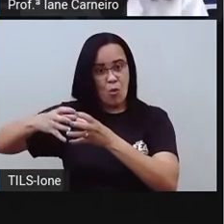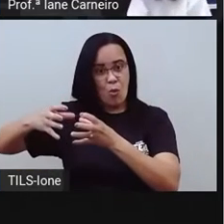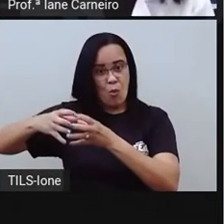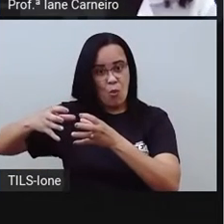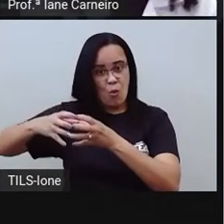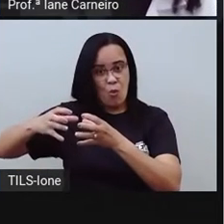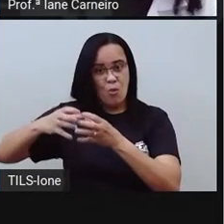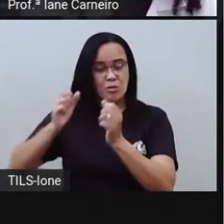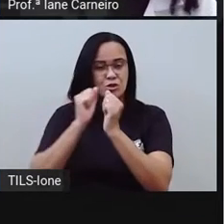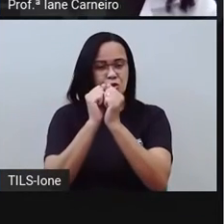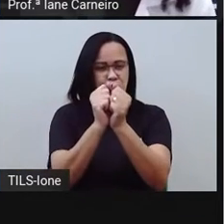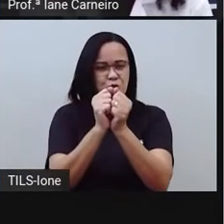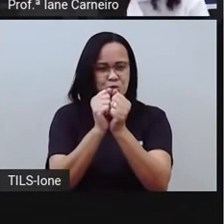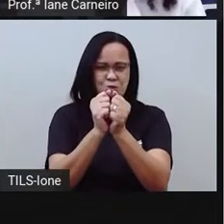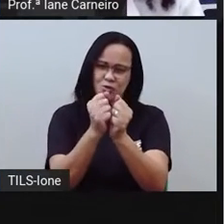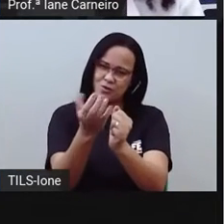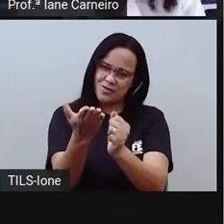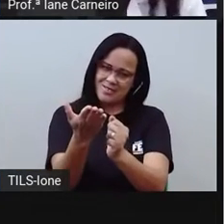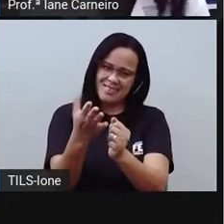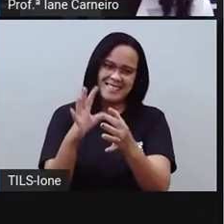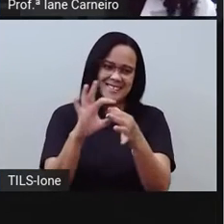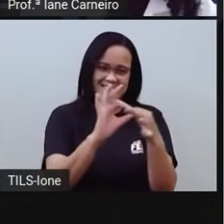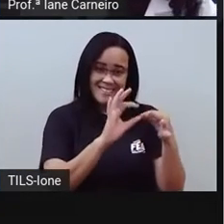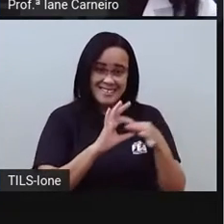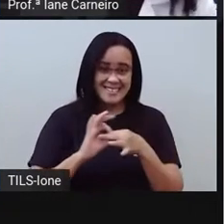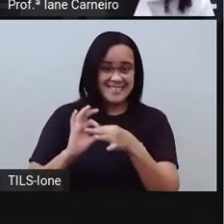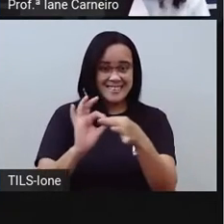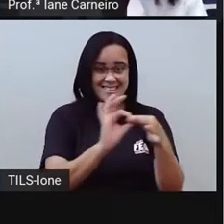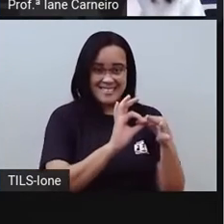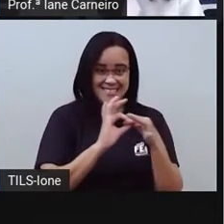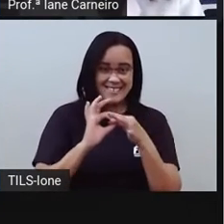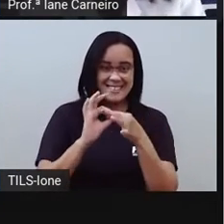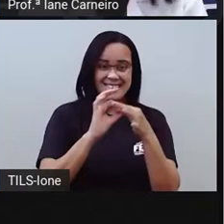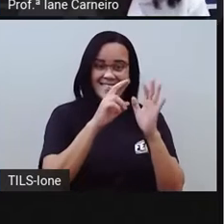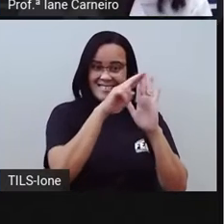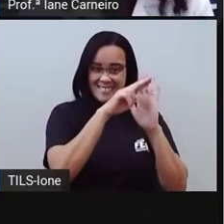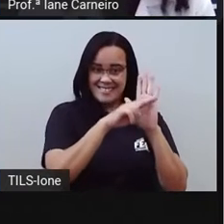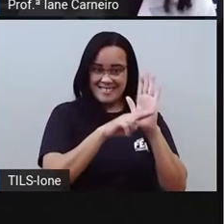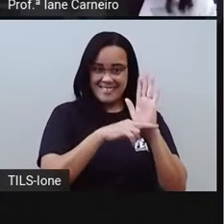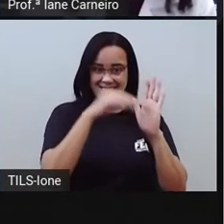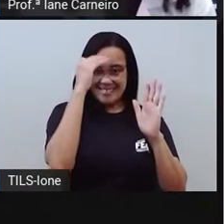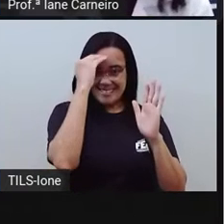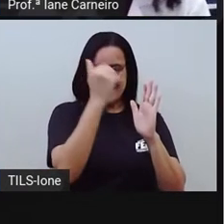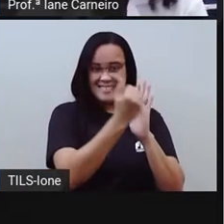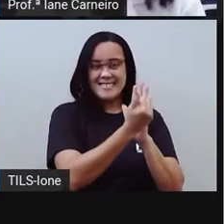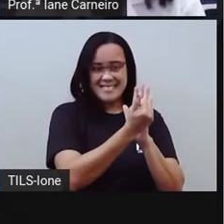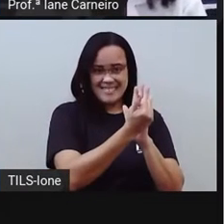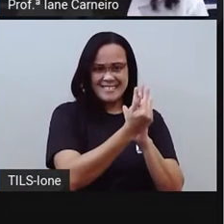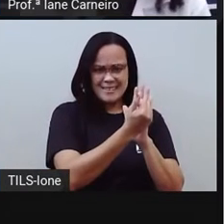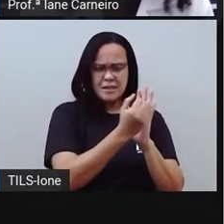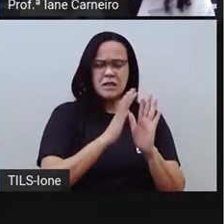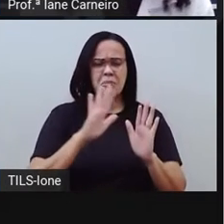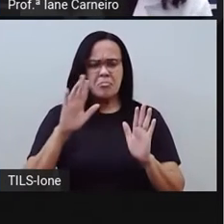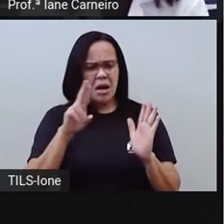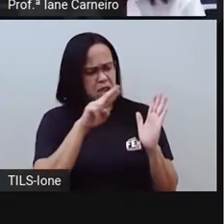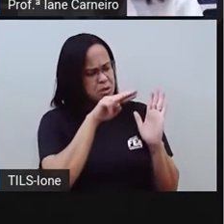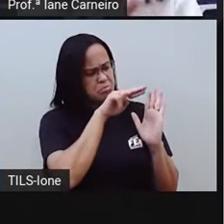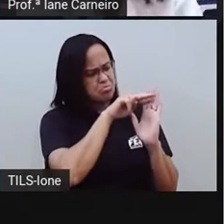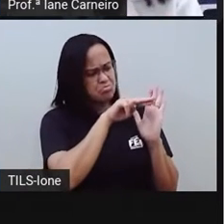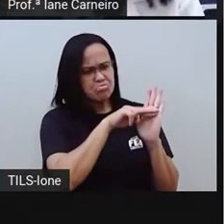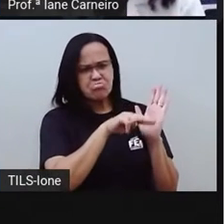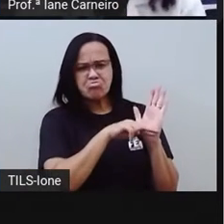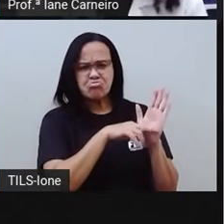companheiro nesse momento de dividir as regras, né? E aí, quais seriam essas regras de convivência, né? As